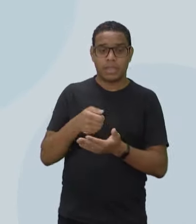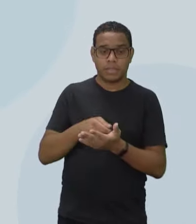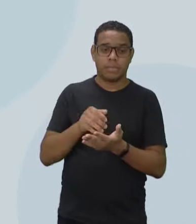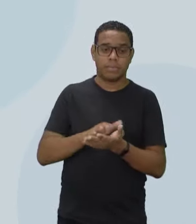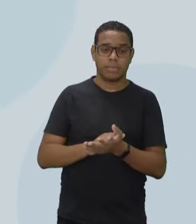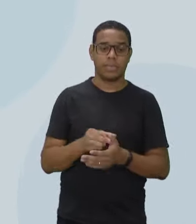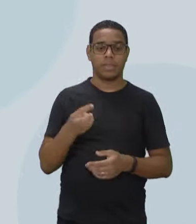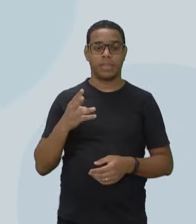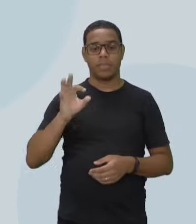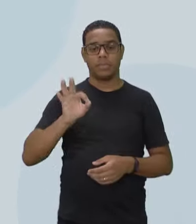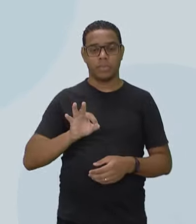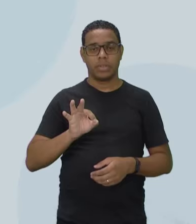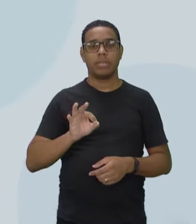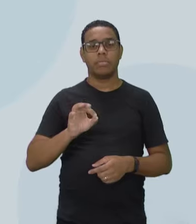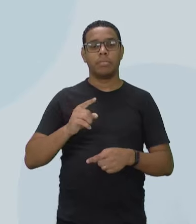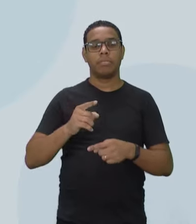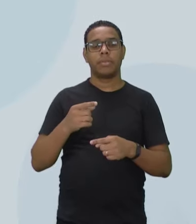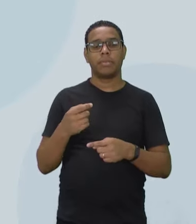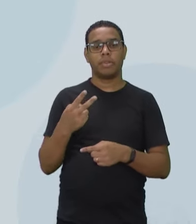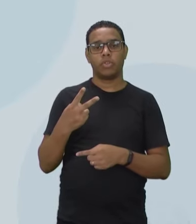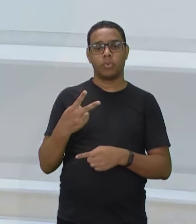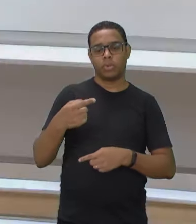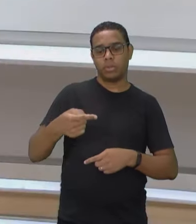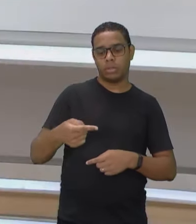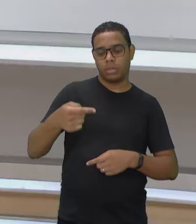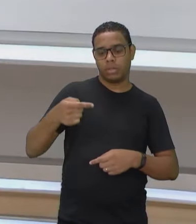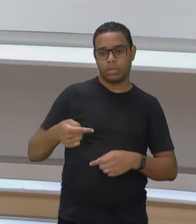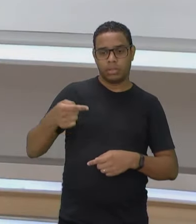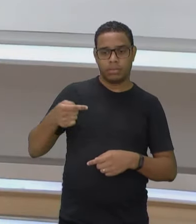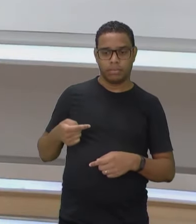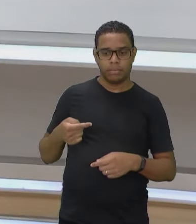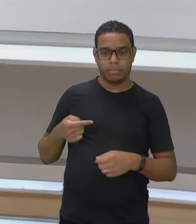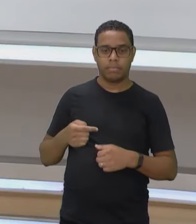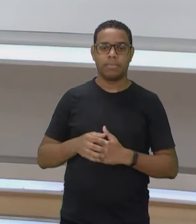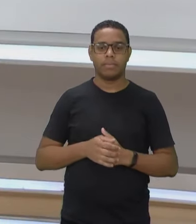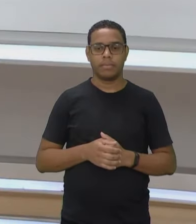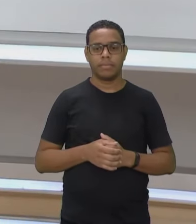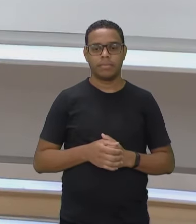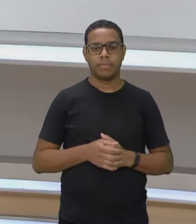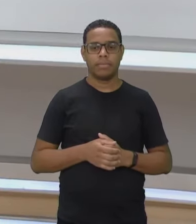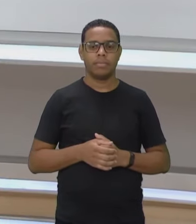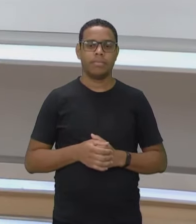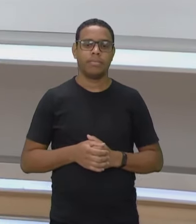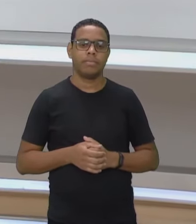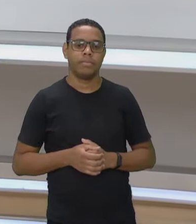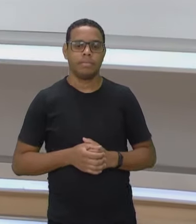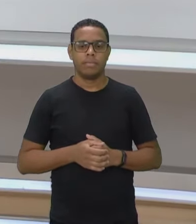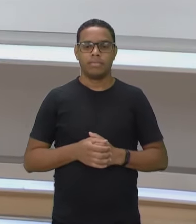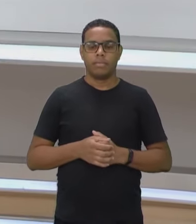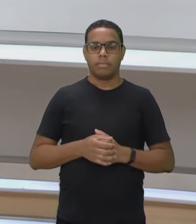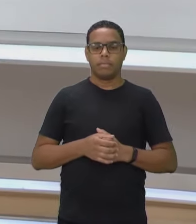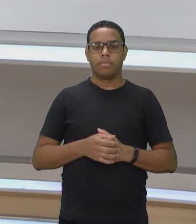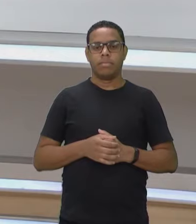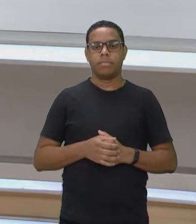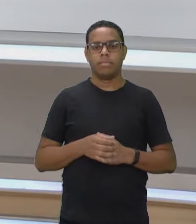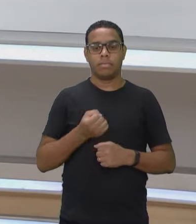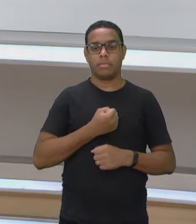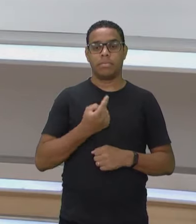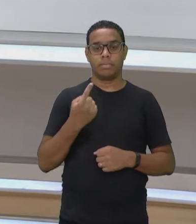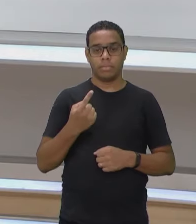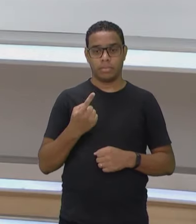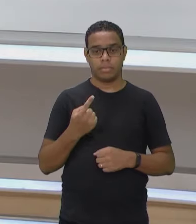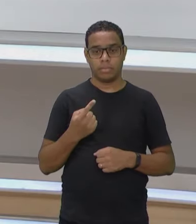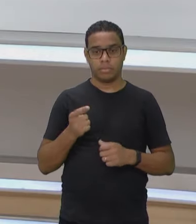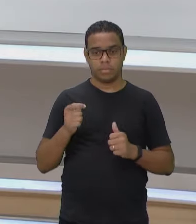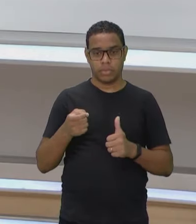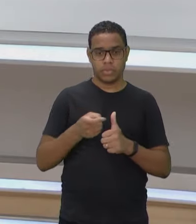de 3% e ainda voltar 2 casas. Essa aí era a carta 1. Será